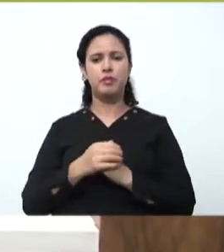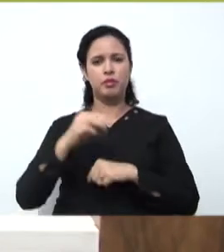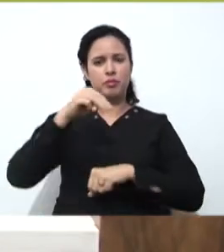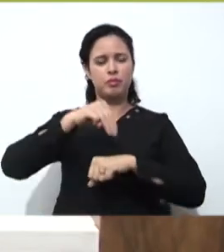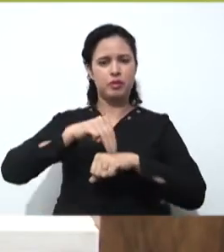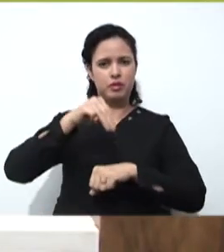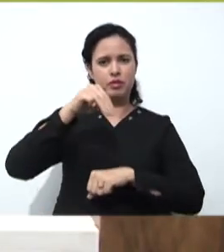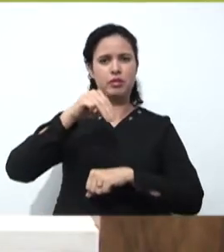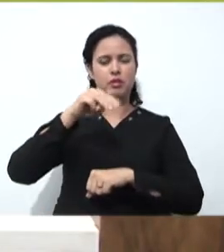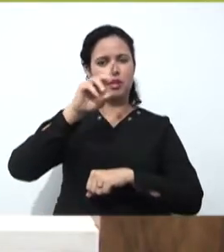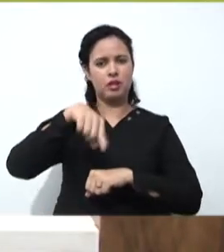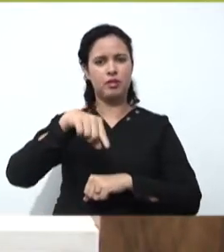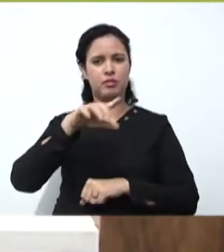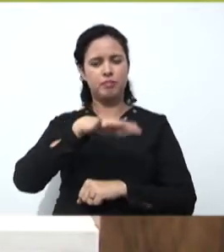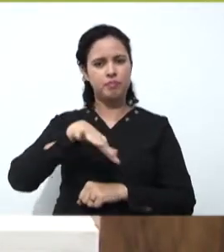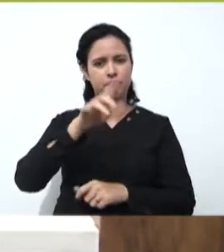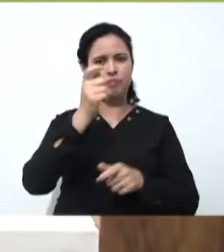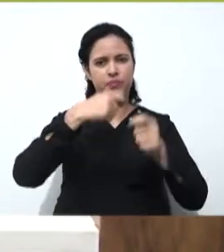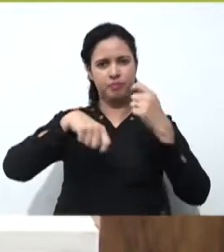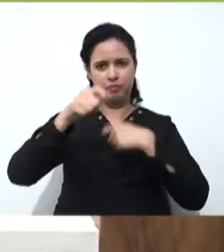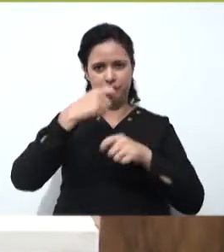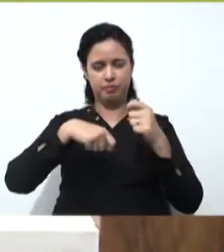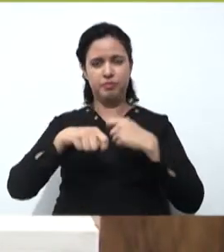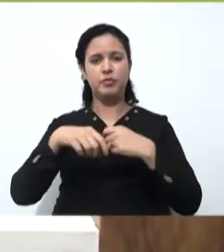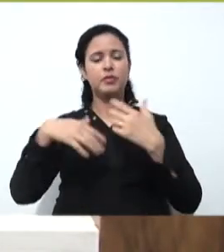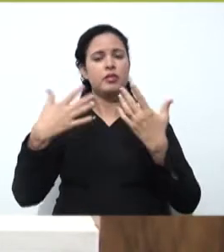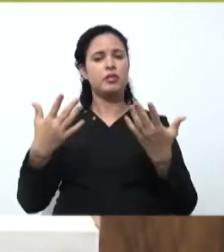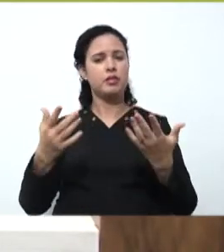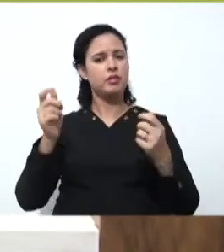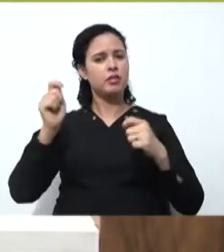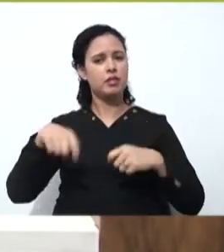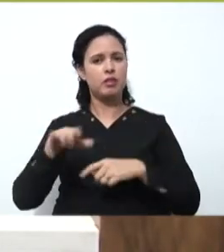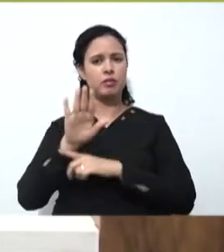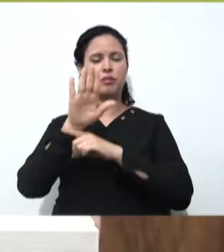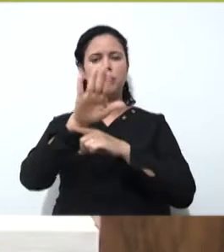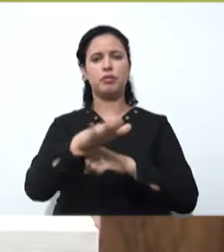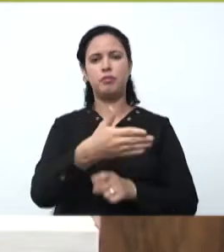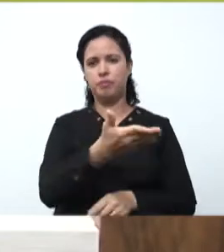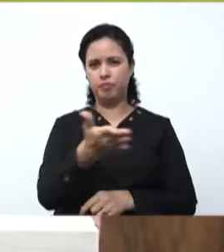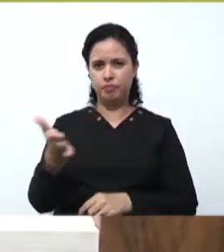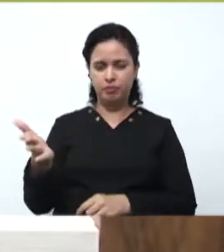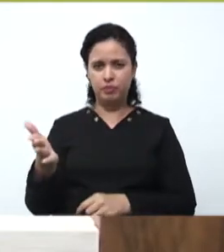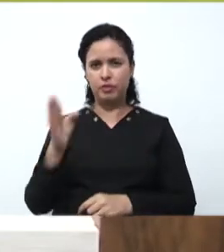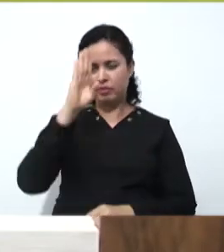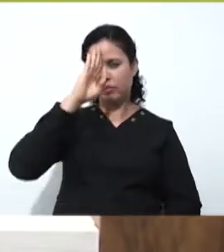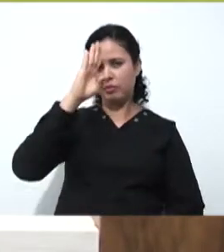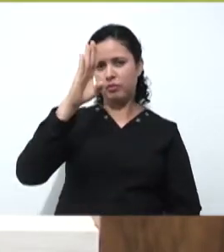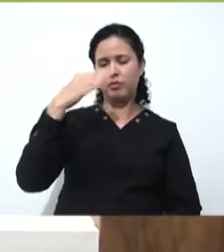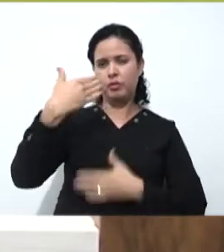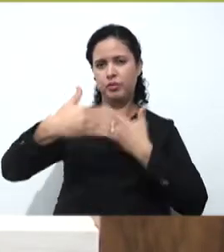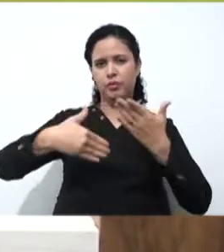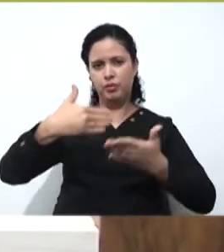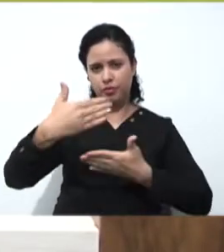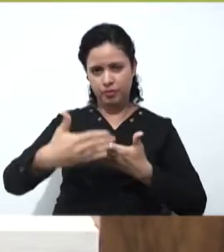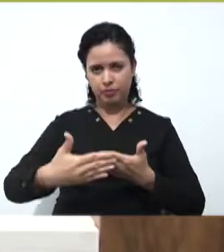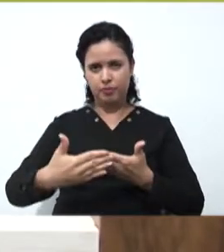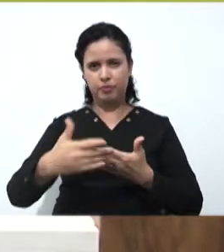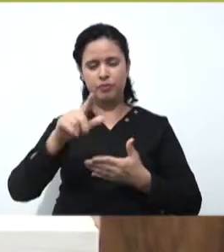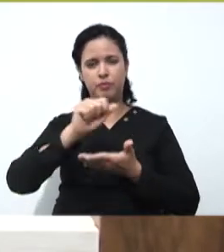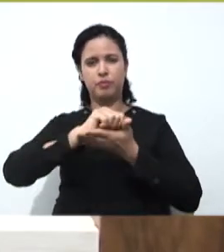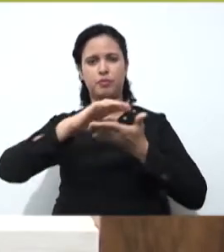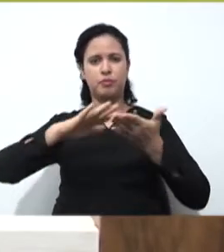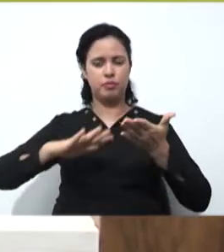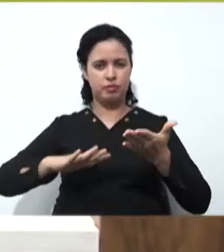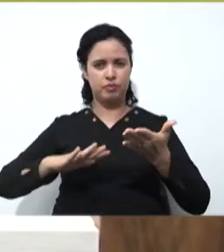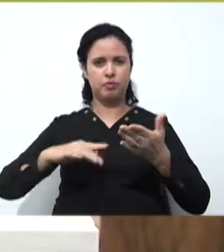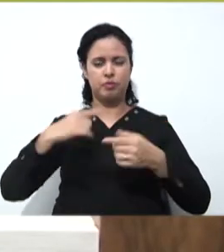mestrado também em administração. E naquilo que for possível vamos auxiliá-los aí, principalmente no desenvolvimento das atividades